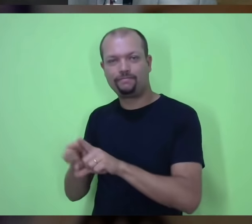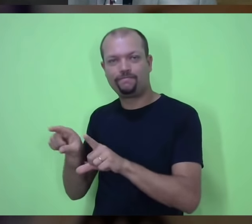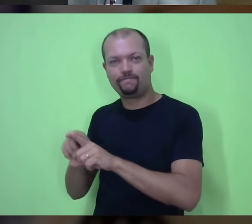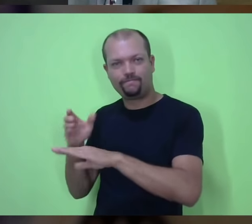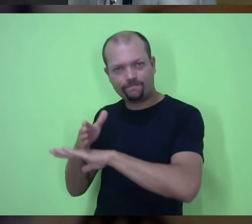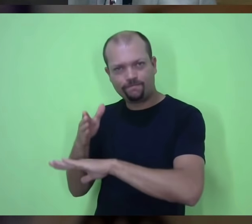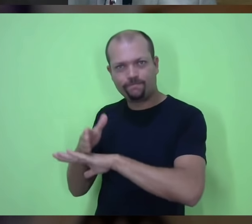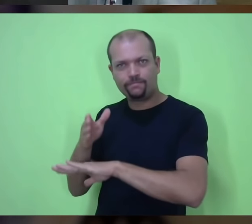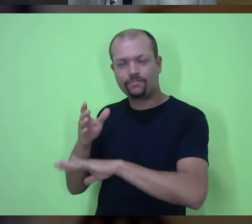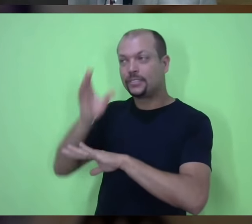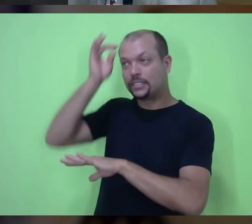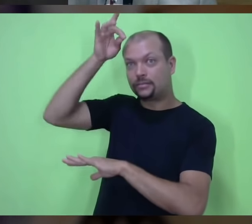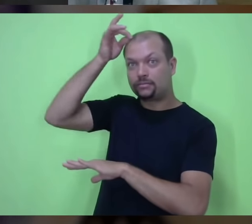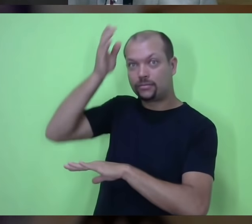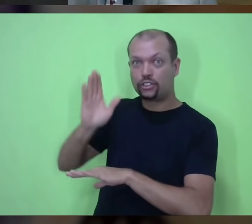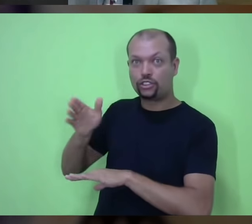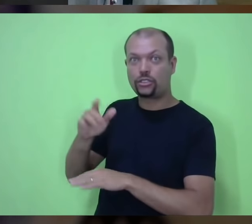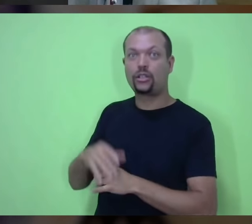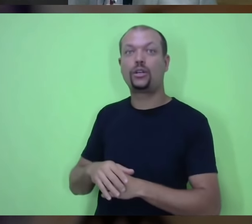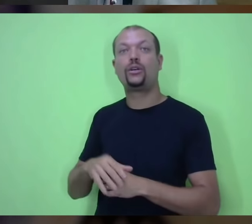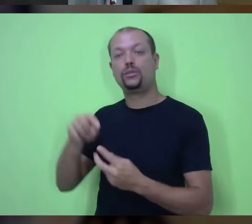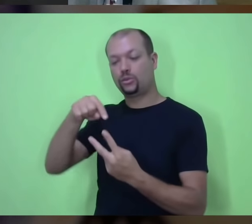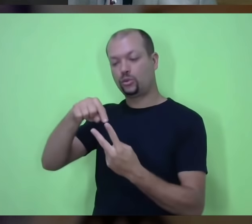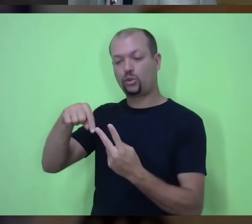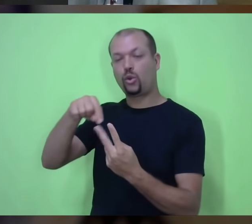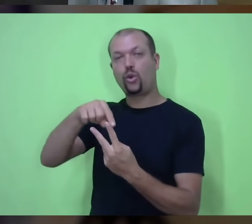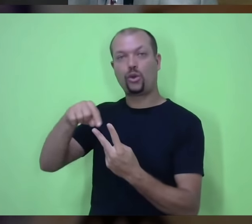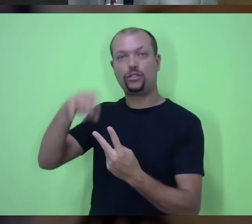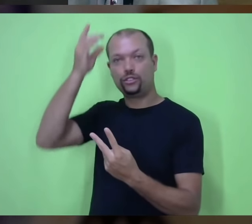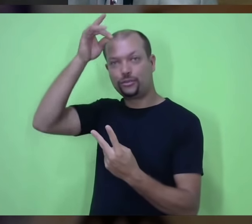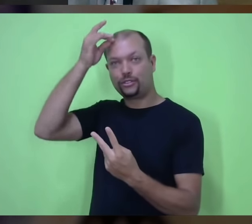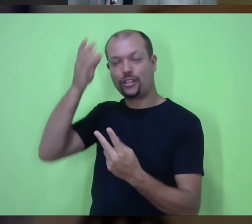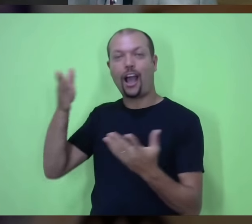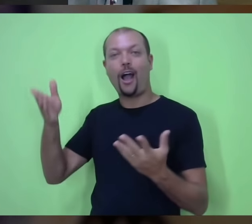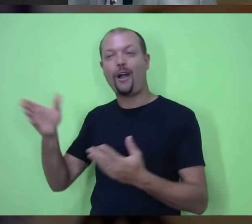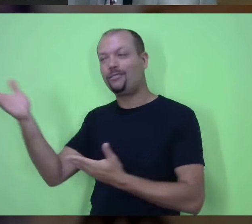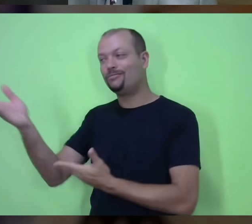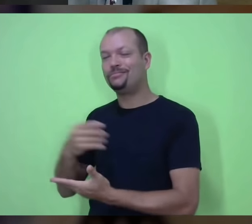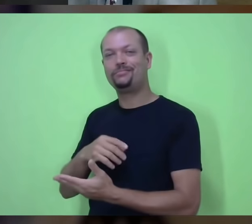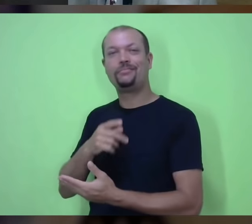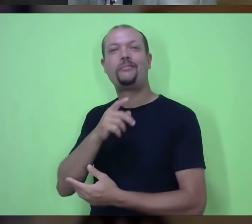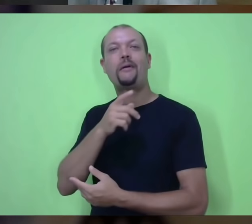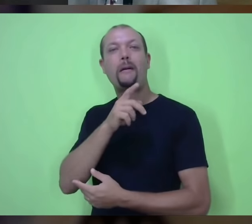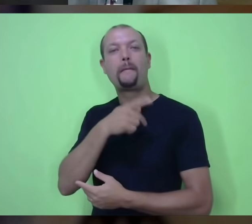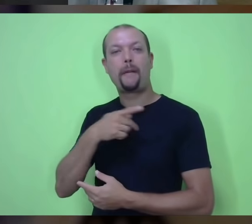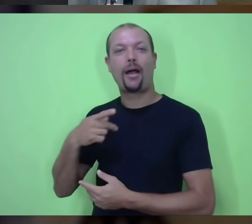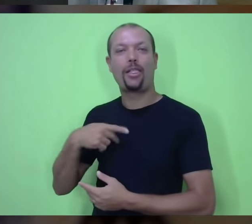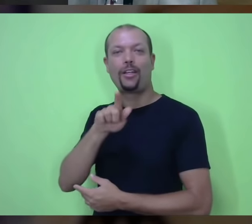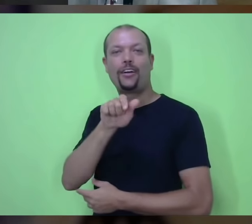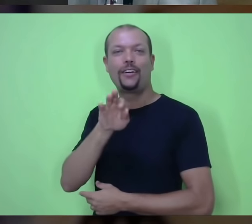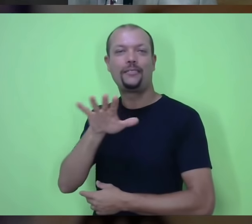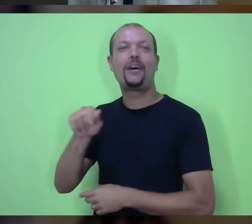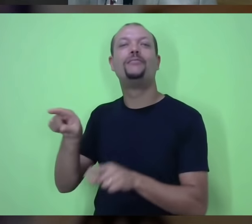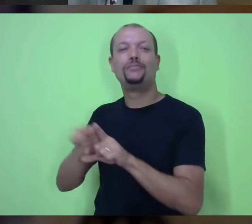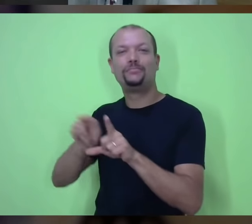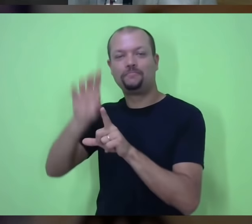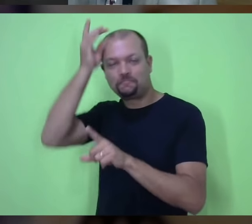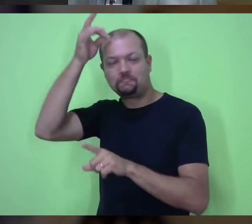Petersen, também do Espírito Santo, um de Marataízes, outro de Colatina, e agora pastor Gabriel de Afonso Cláudio aqui conosco,